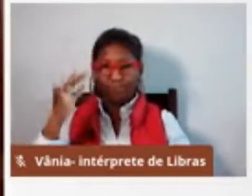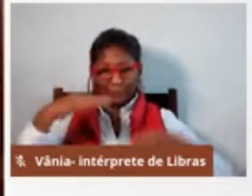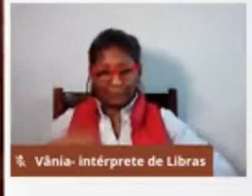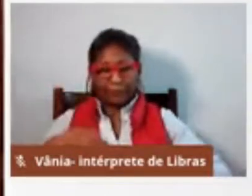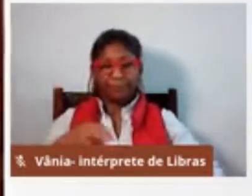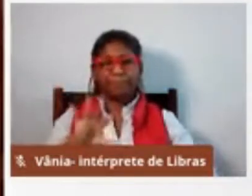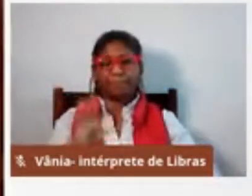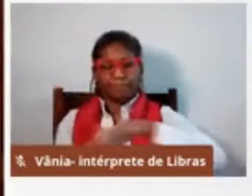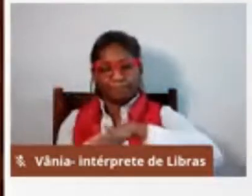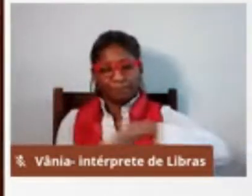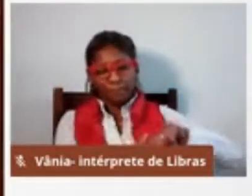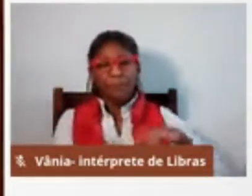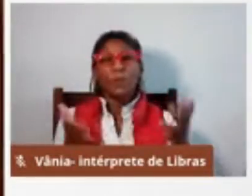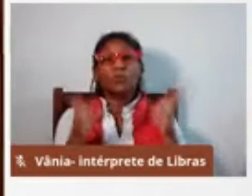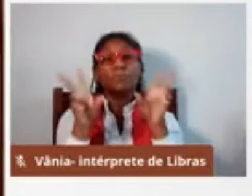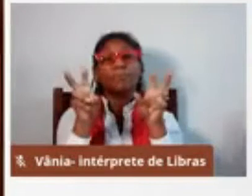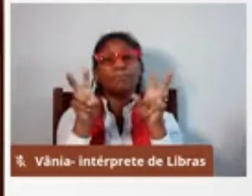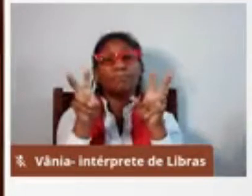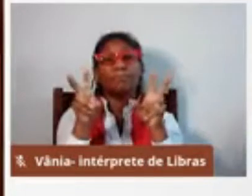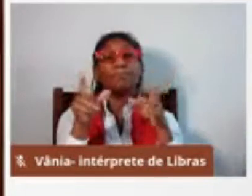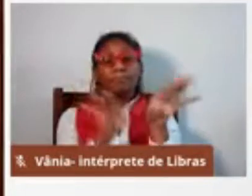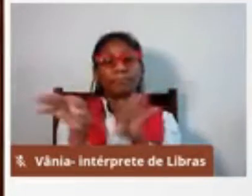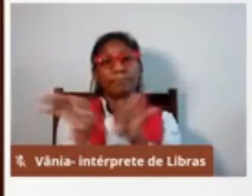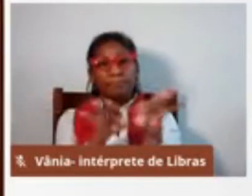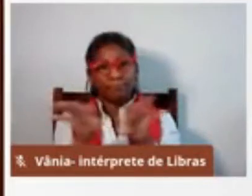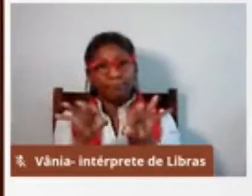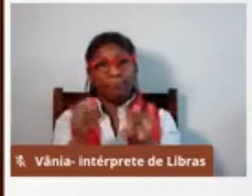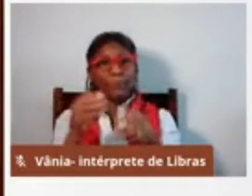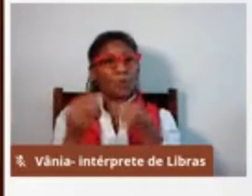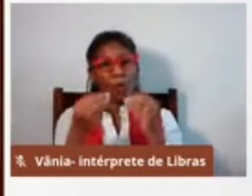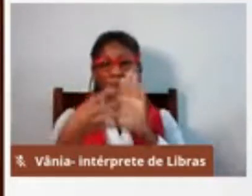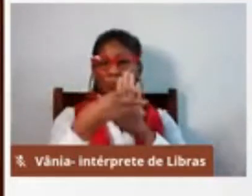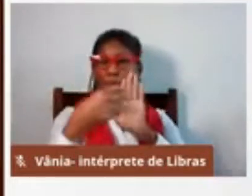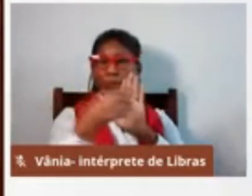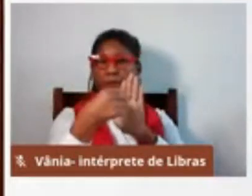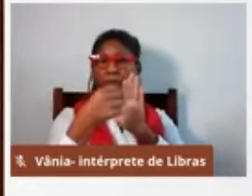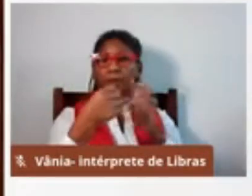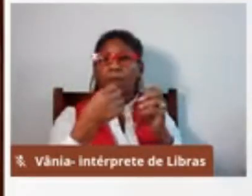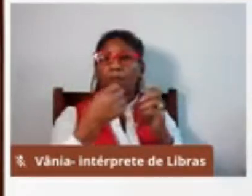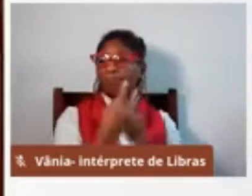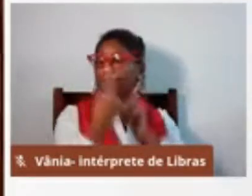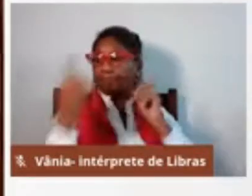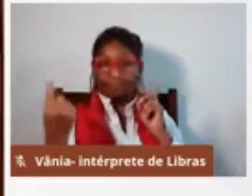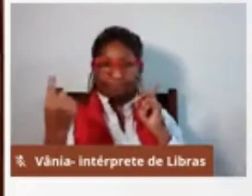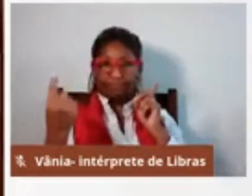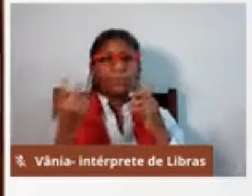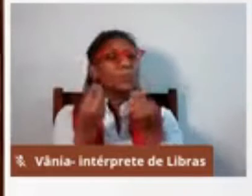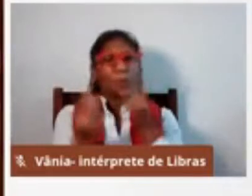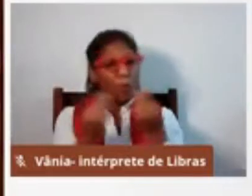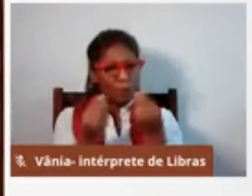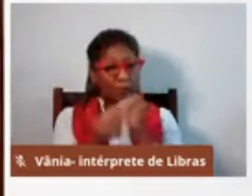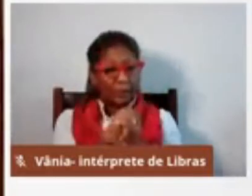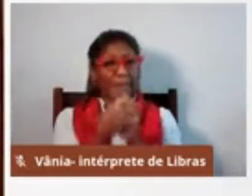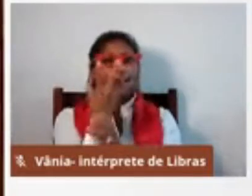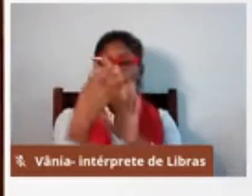vamos falar hoje especialmente sobre o ajuste, né, do modelo do distanciamento controlado, sempre lembrando, a gente criou esse